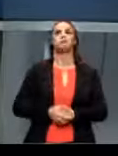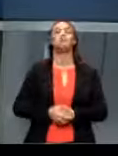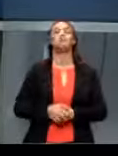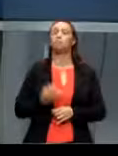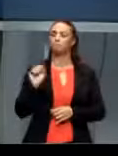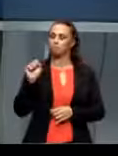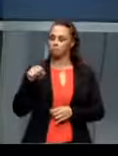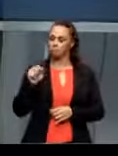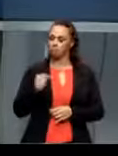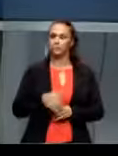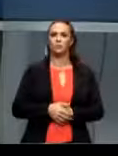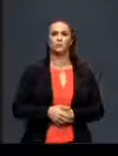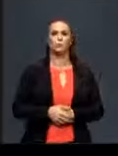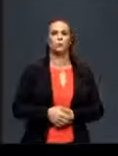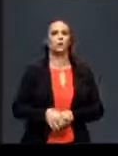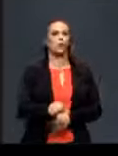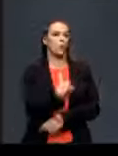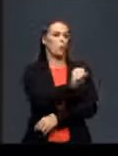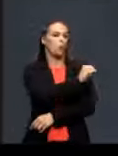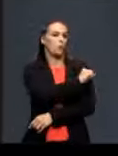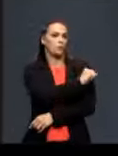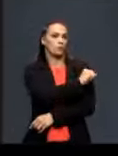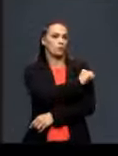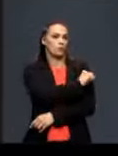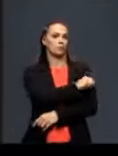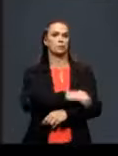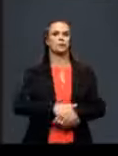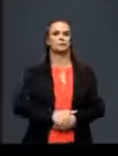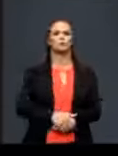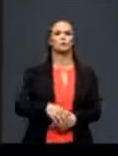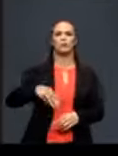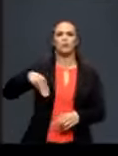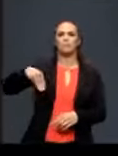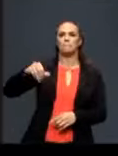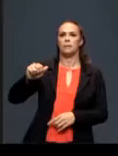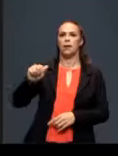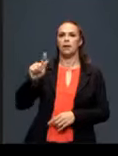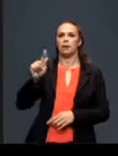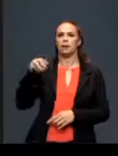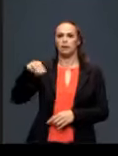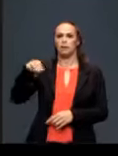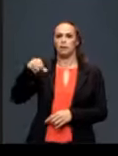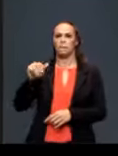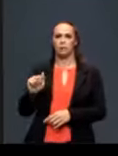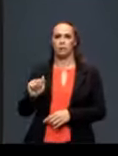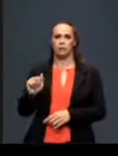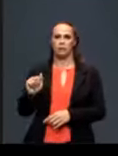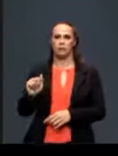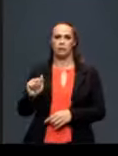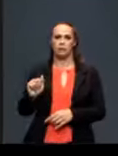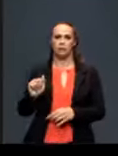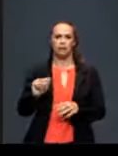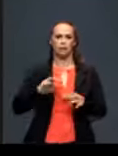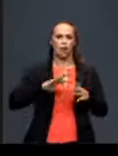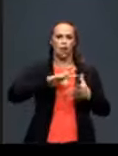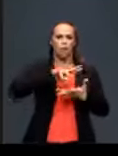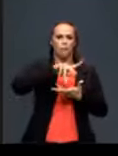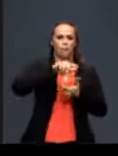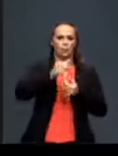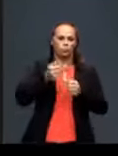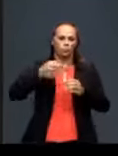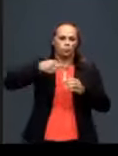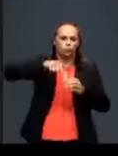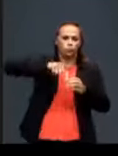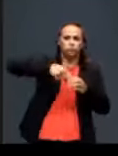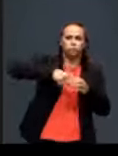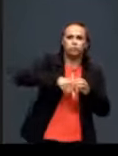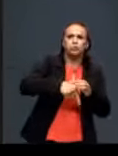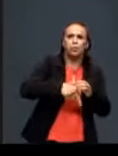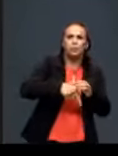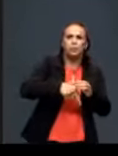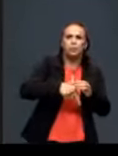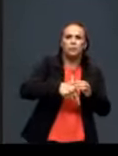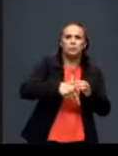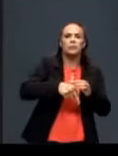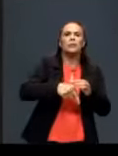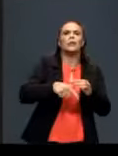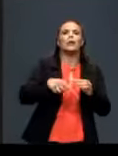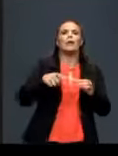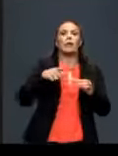ano. O magma no manto da Terra faz um movimento chamado convecção.